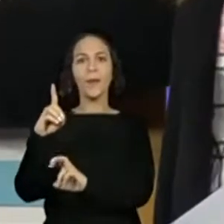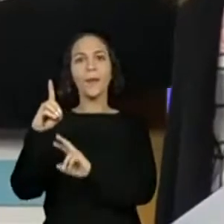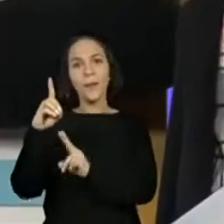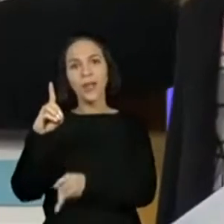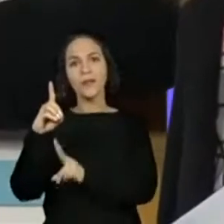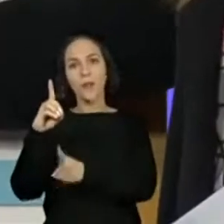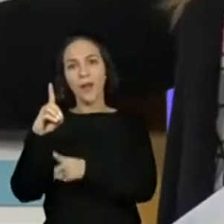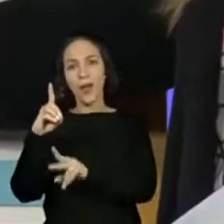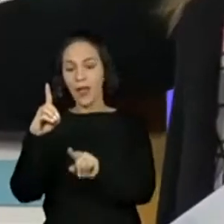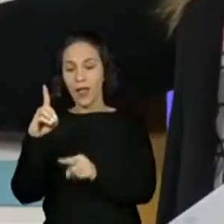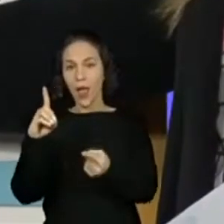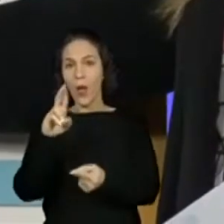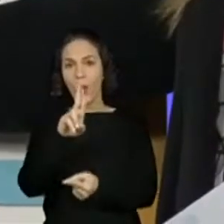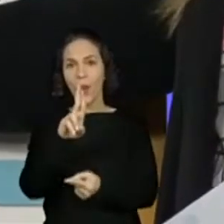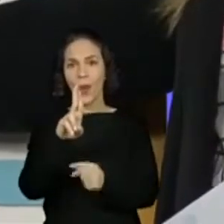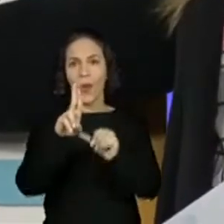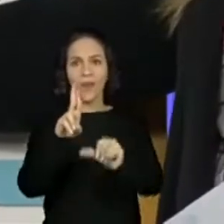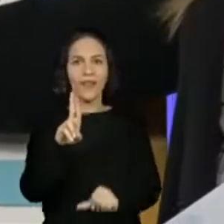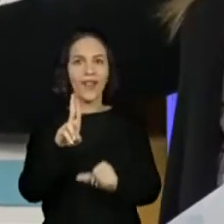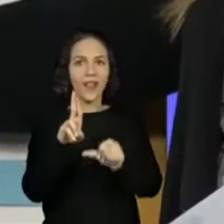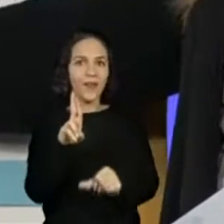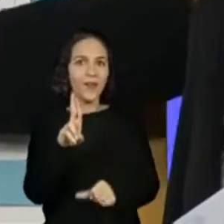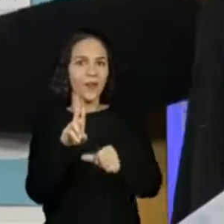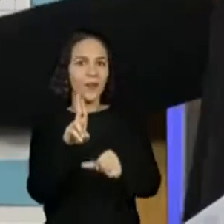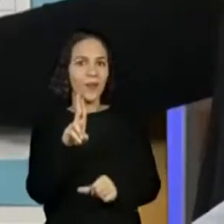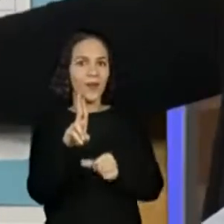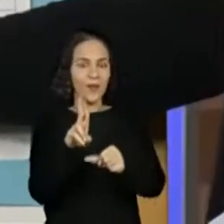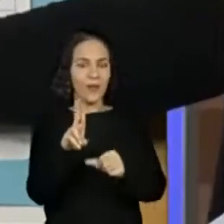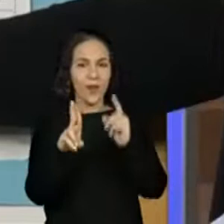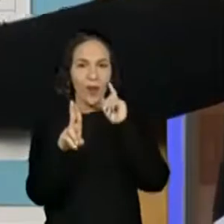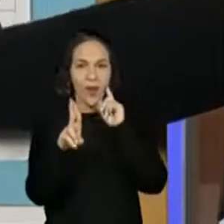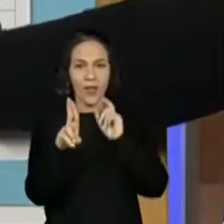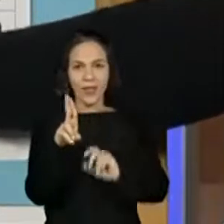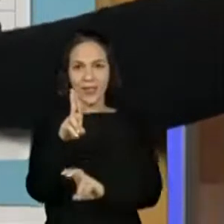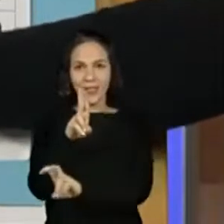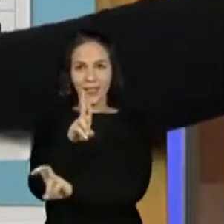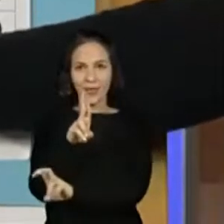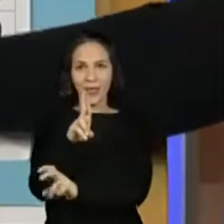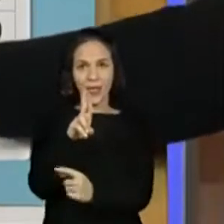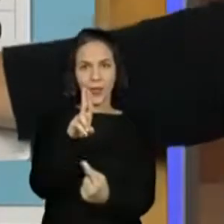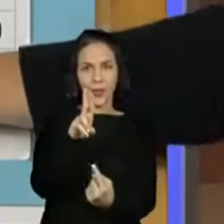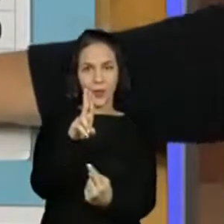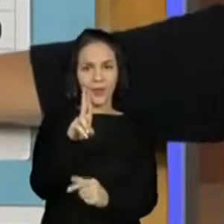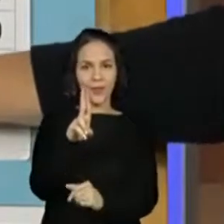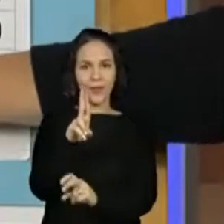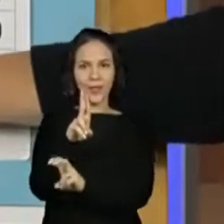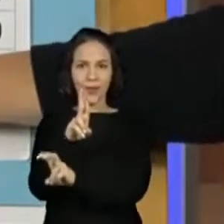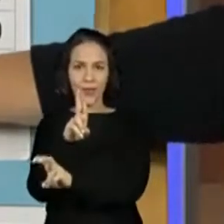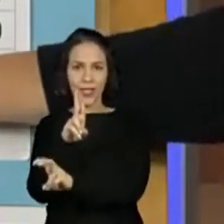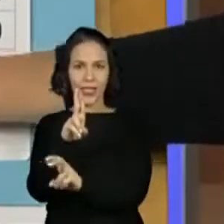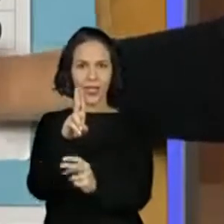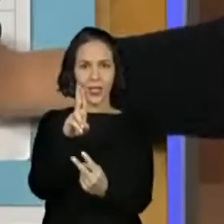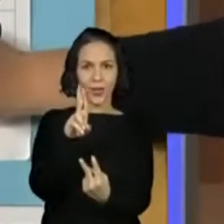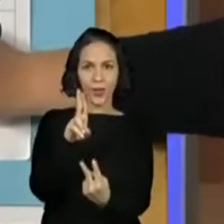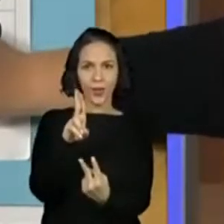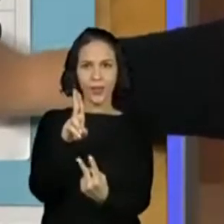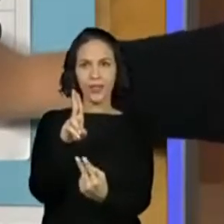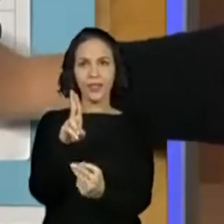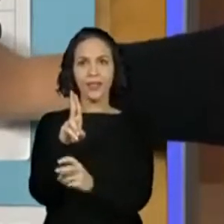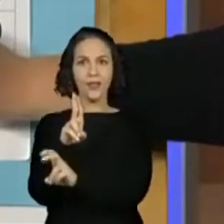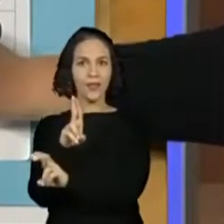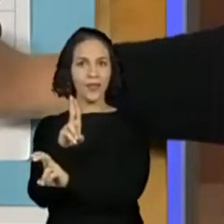muda 51, que seria o 50 mais o 1, 52, 53,